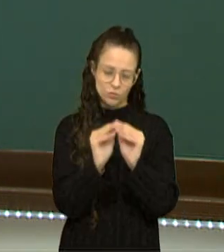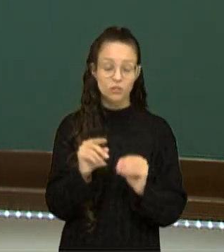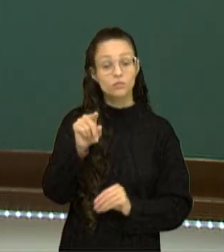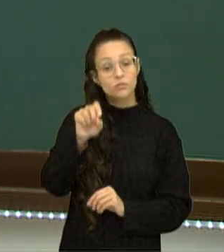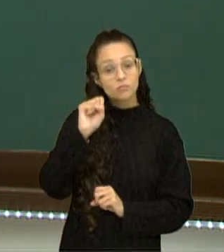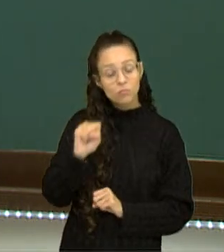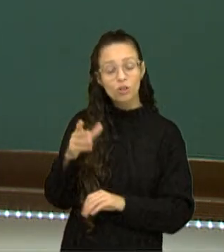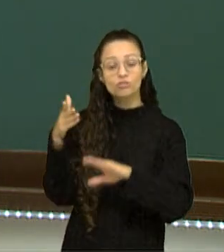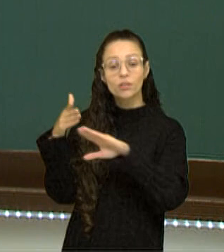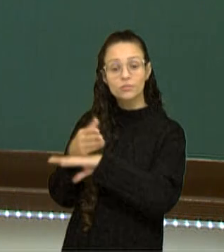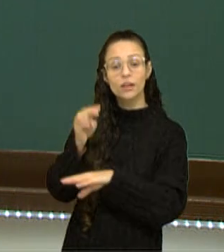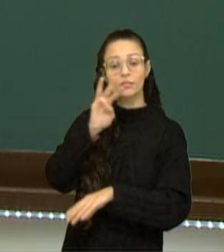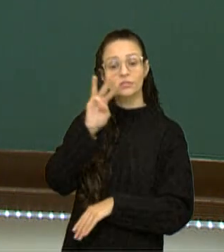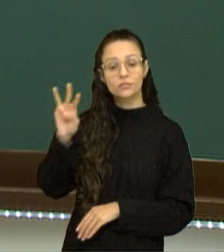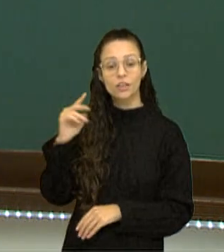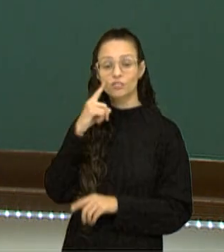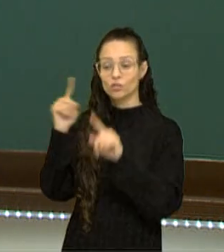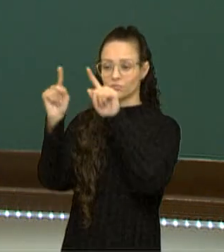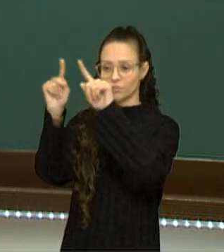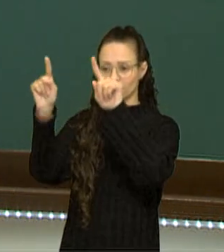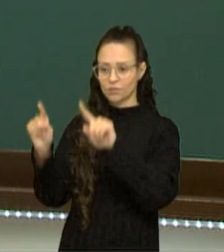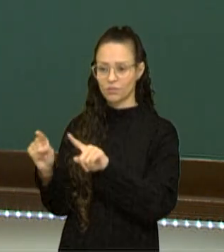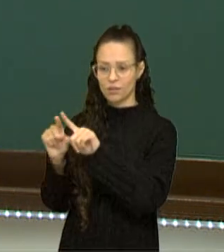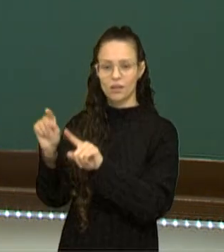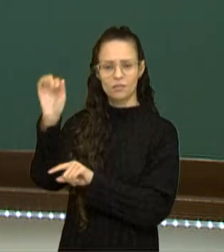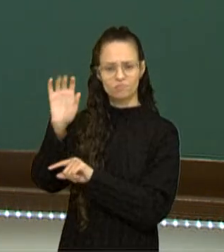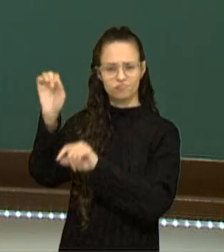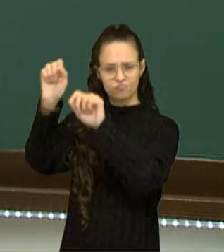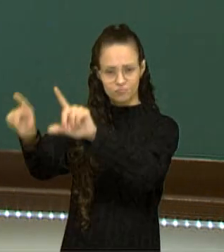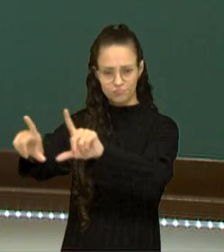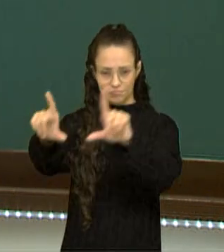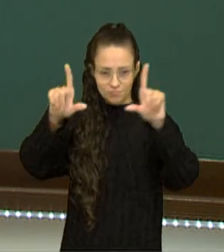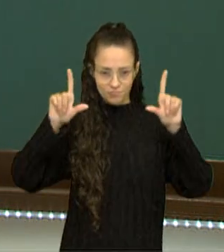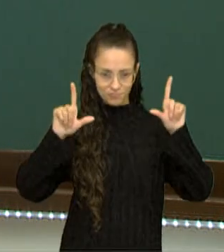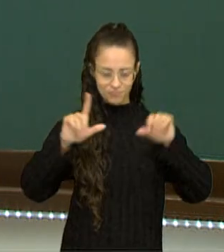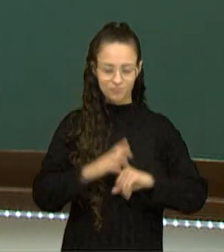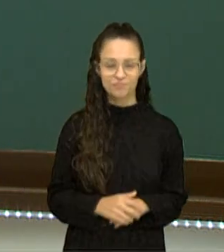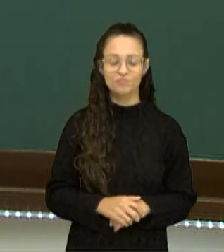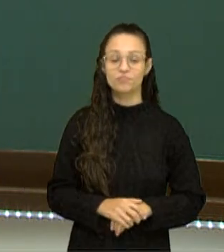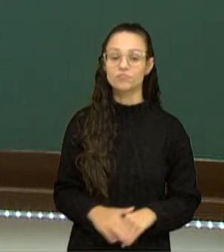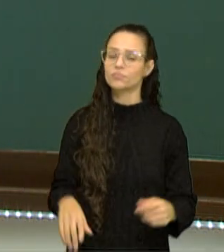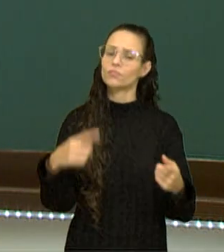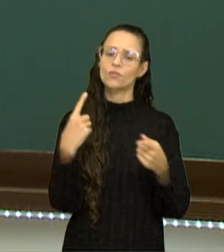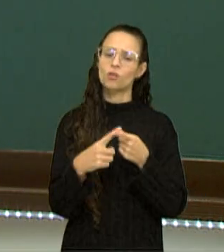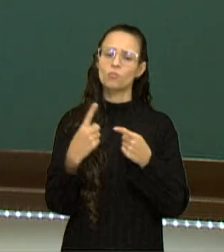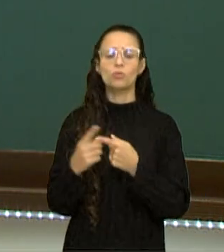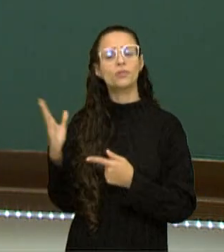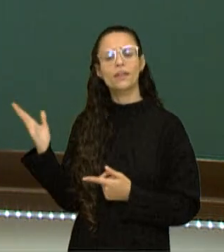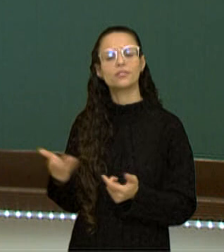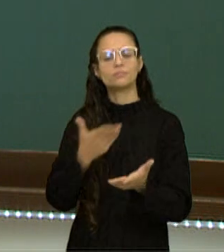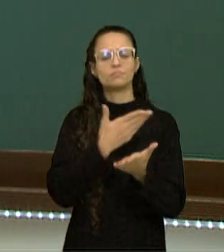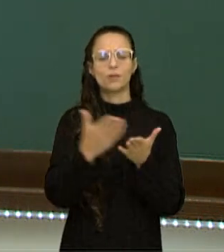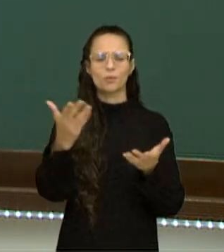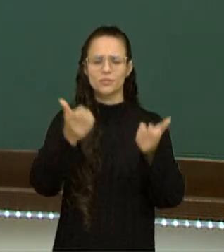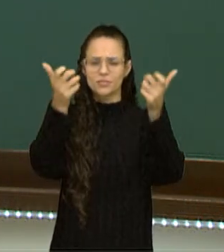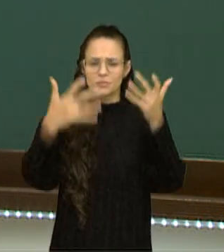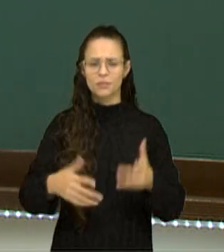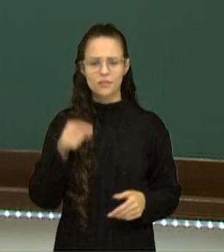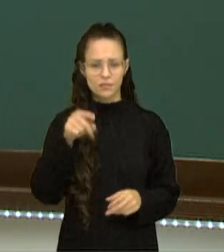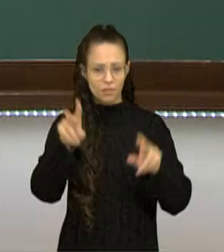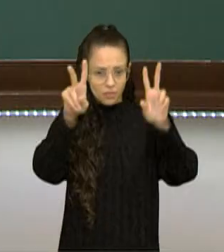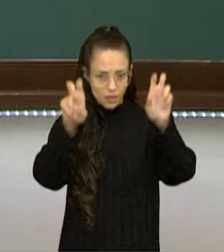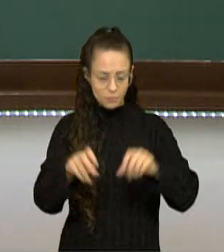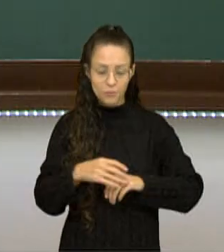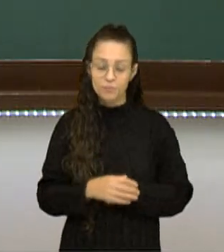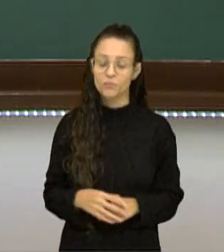você pode acessar, né, o QR Code com a câmera do seu celular. Por que essa matéria aqui para a gente começar esse tema? Então,